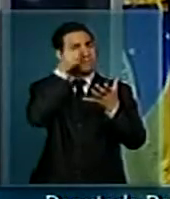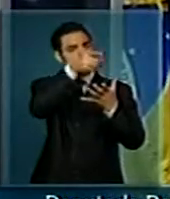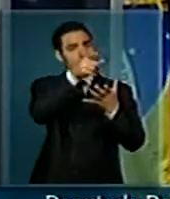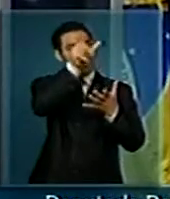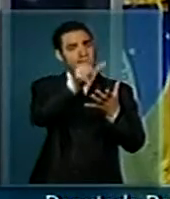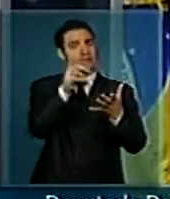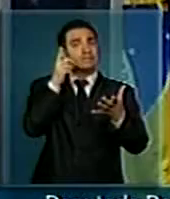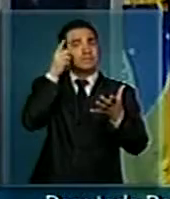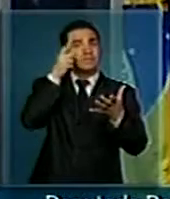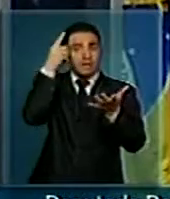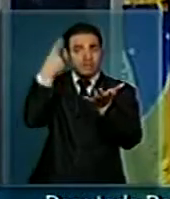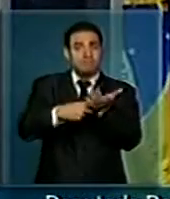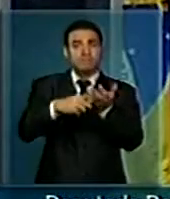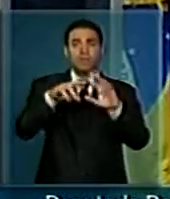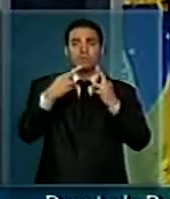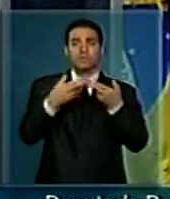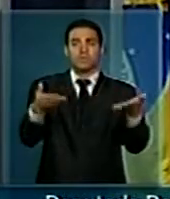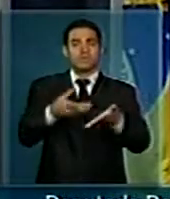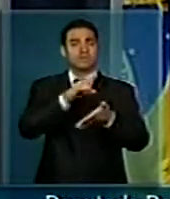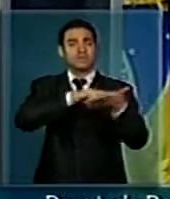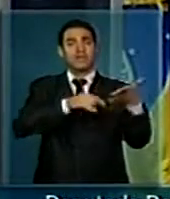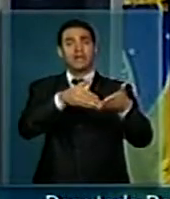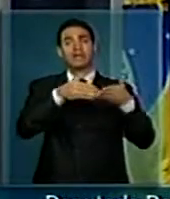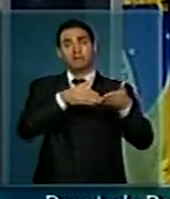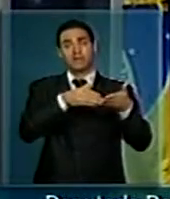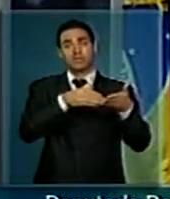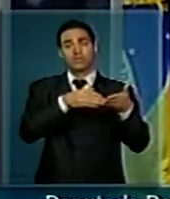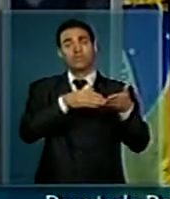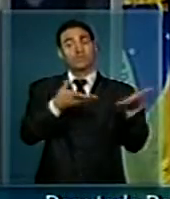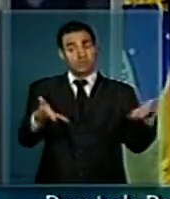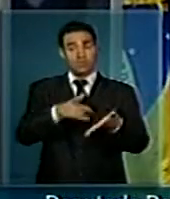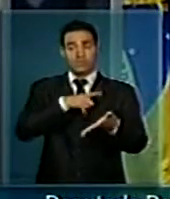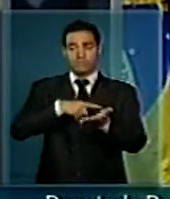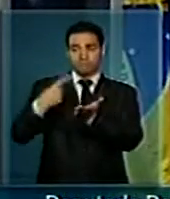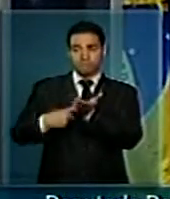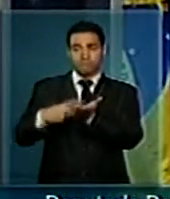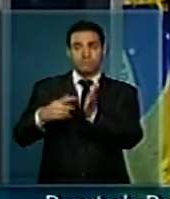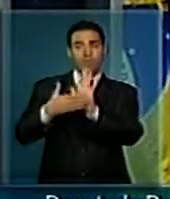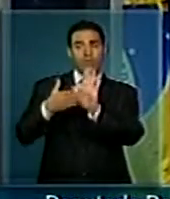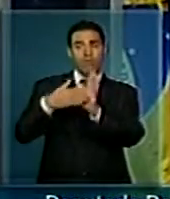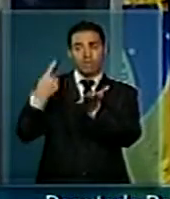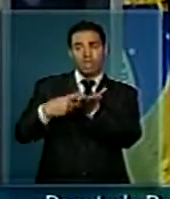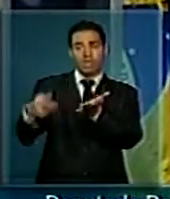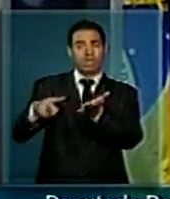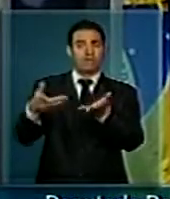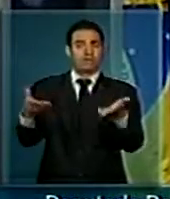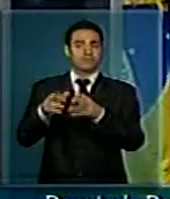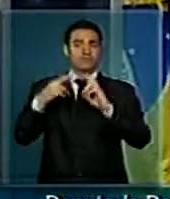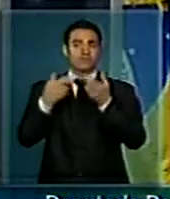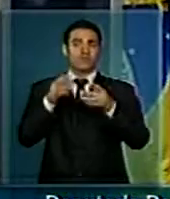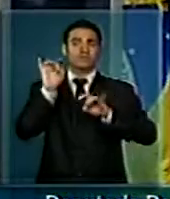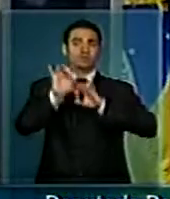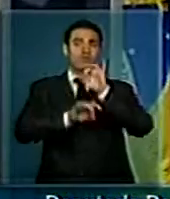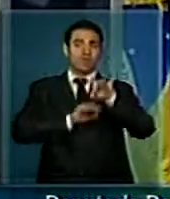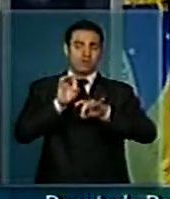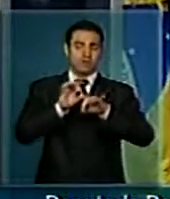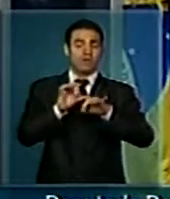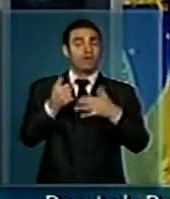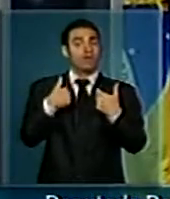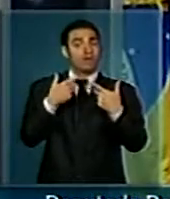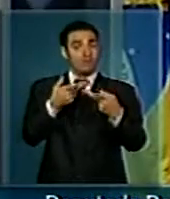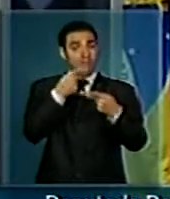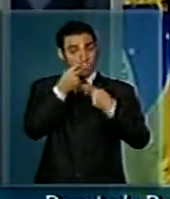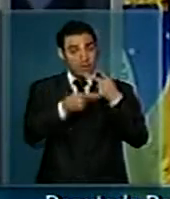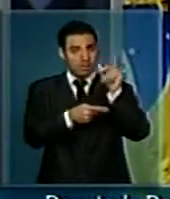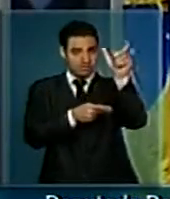do requerimento que propôs esta sessão solene, e aqui eu faço menção